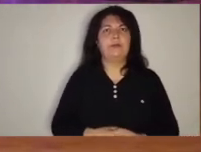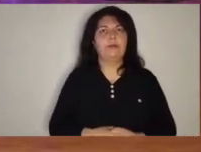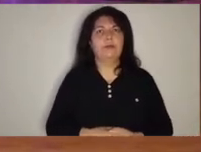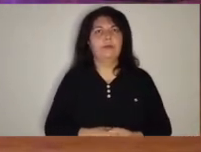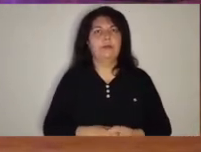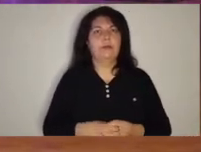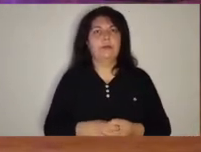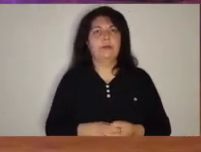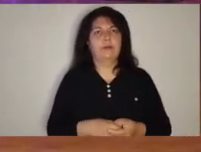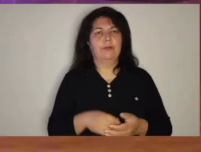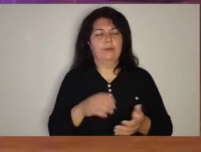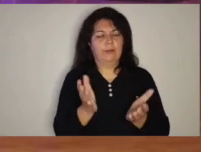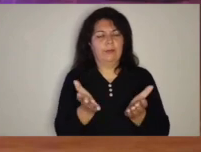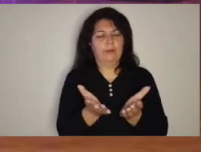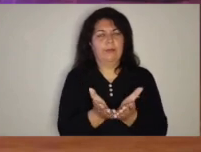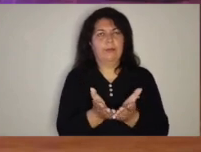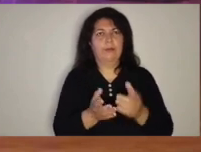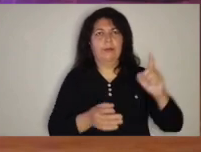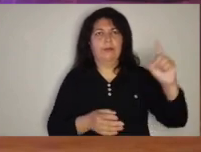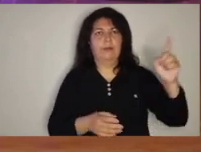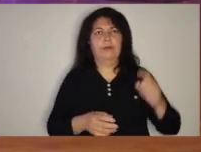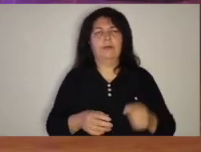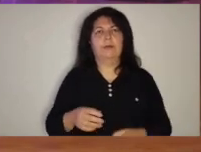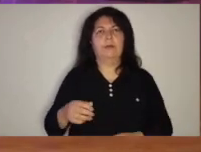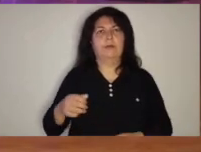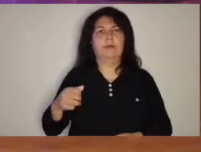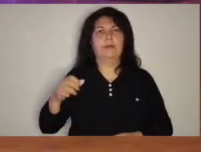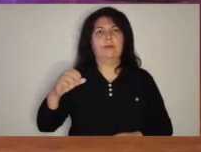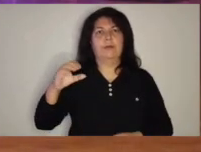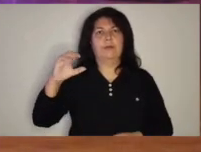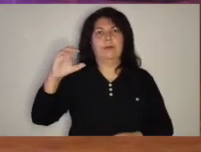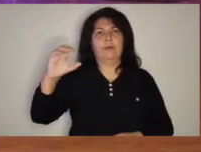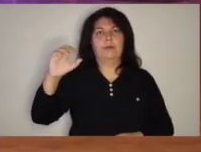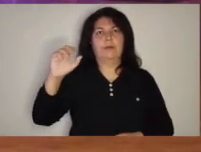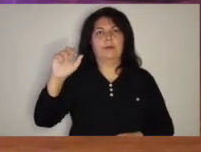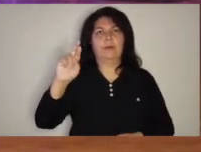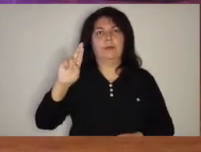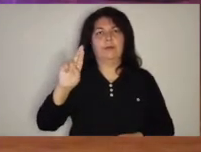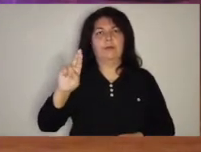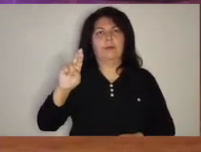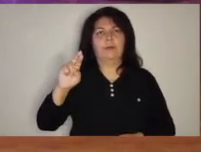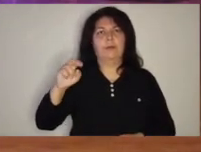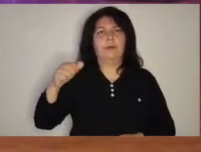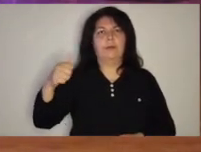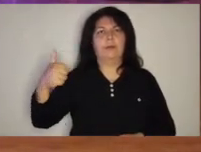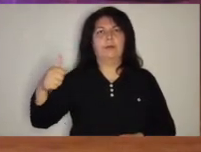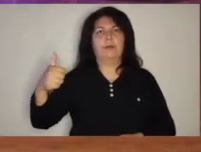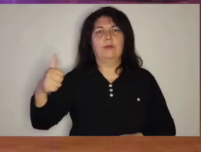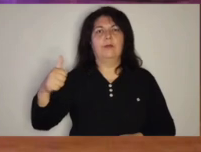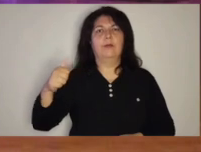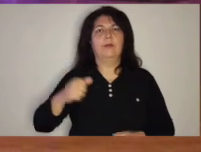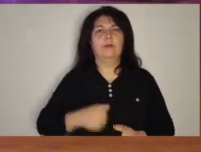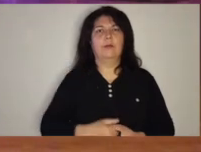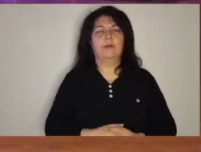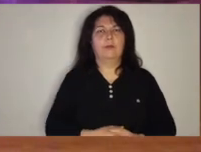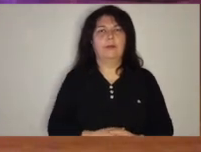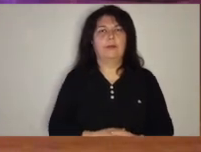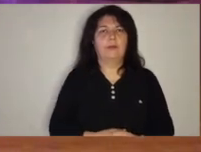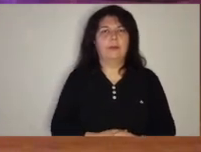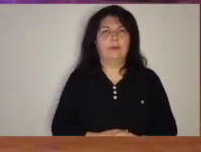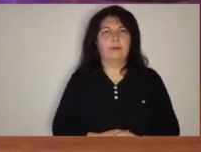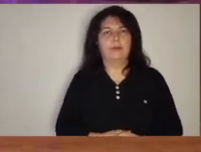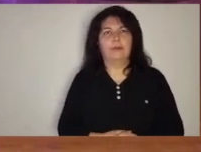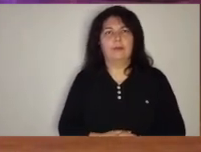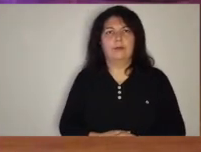versículo 15, em 16 fala assim: Davi disse aos príncipes dos levitas que constituíssem seus irmãos os cantores, para